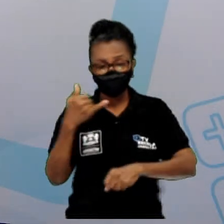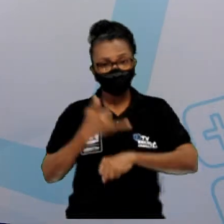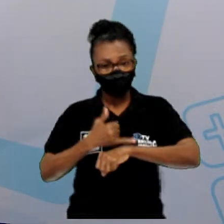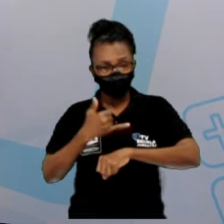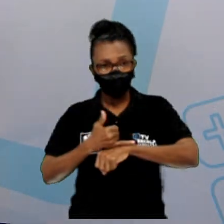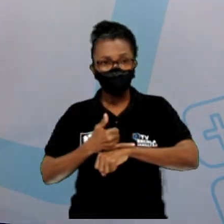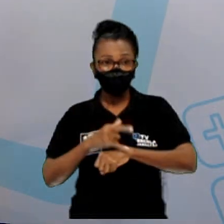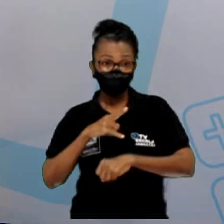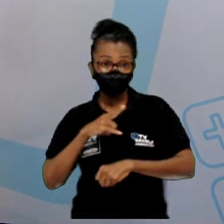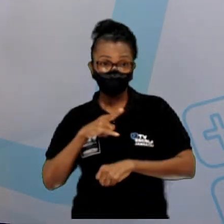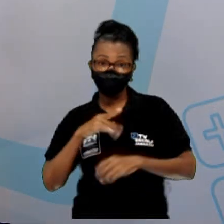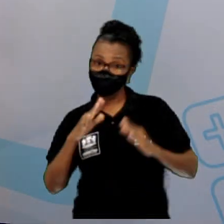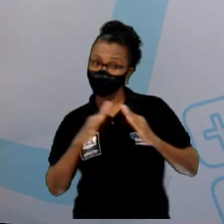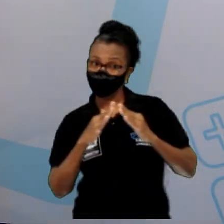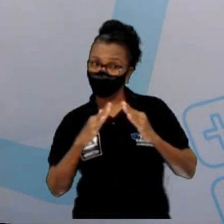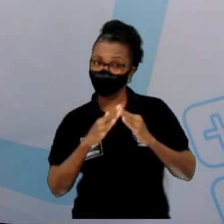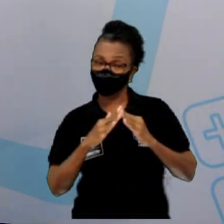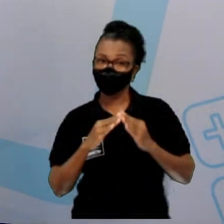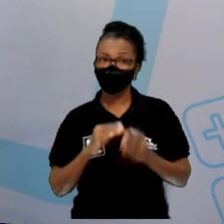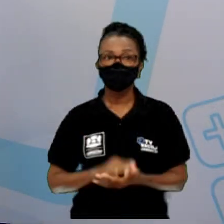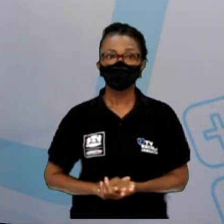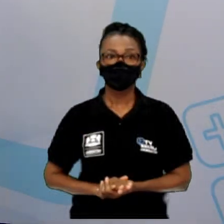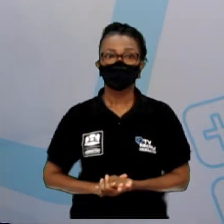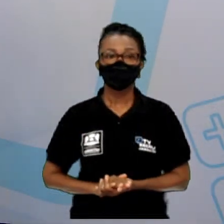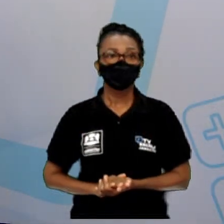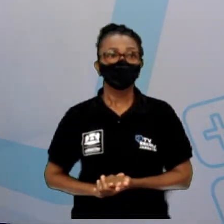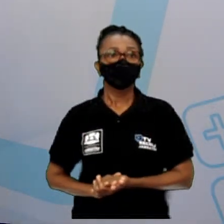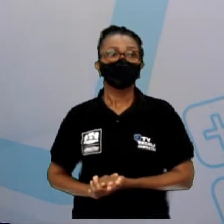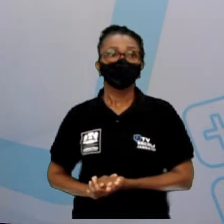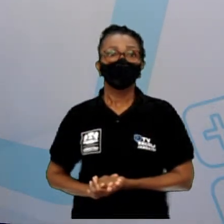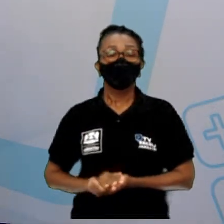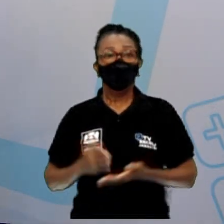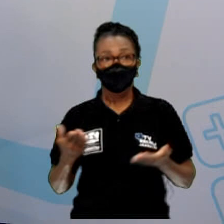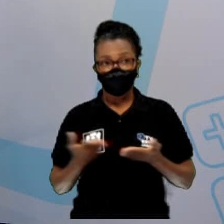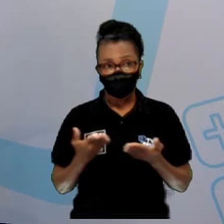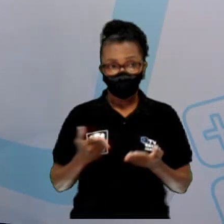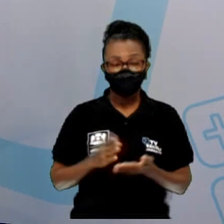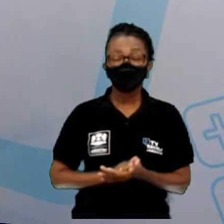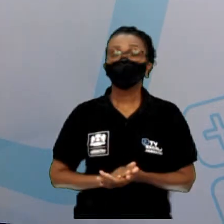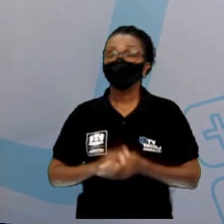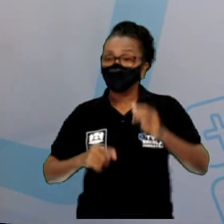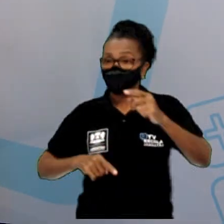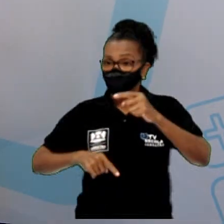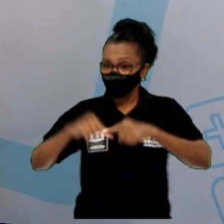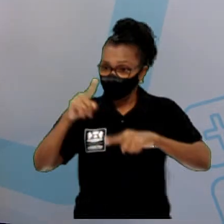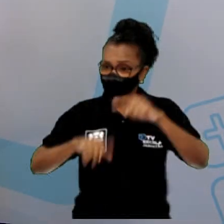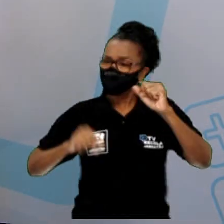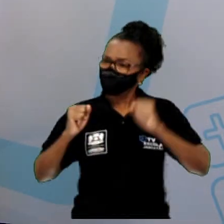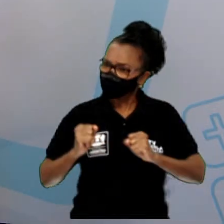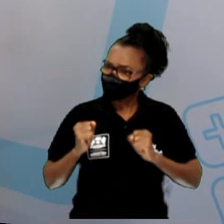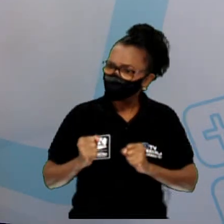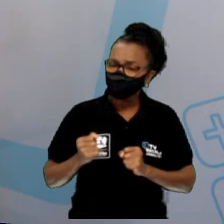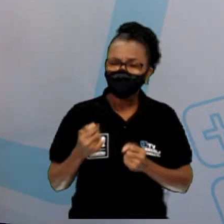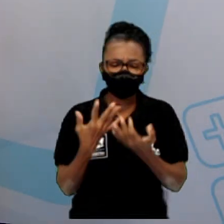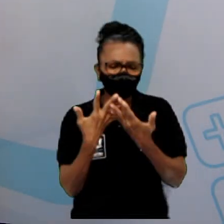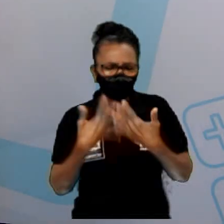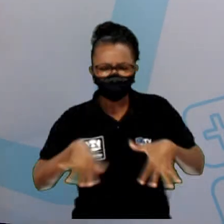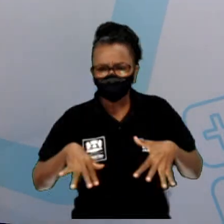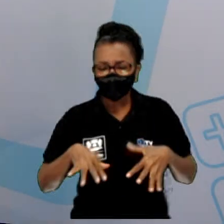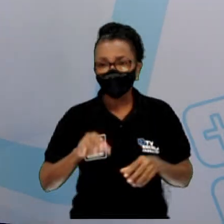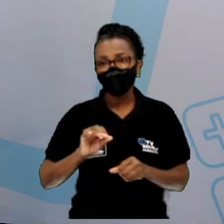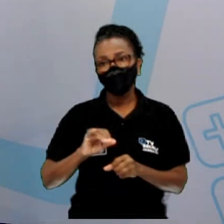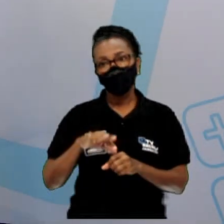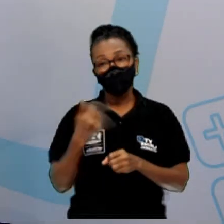Vamos falar agora que os materiais podem ser naturais e eles podem ser artificiais.